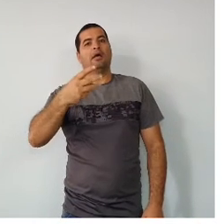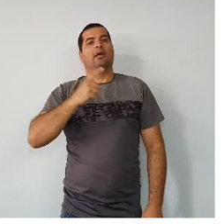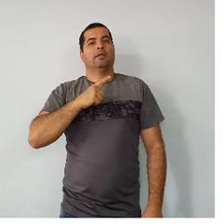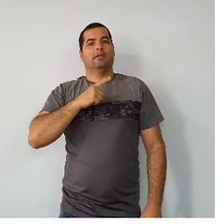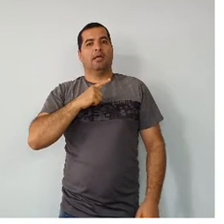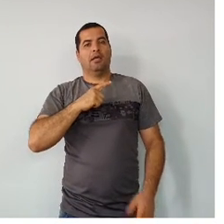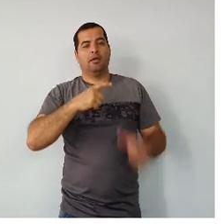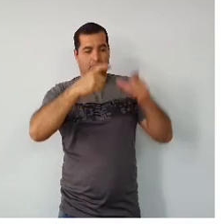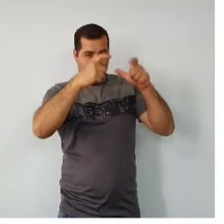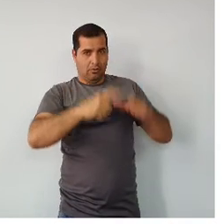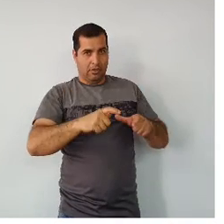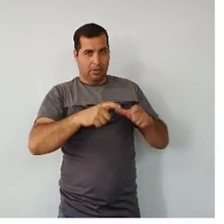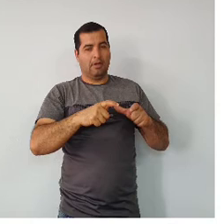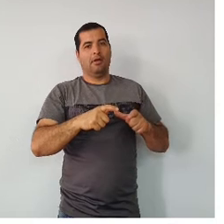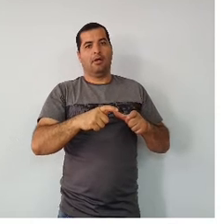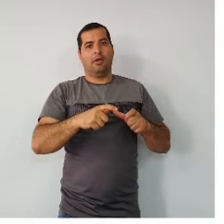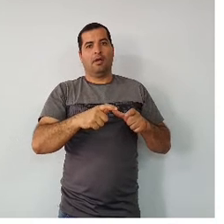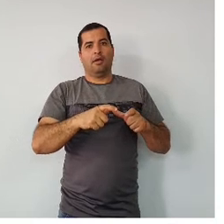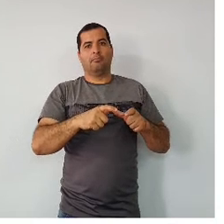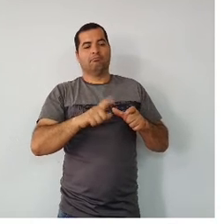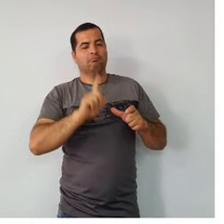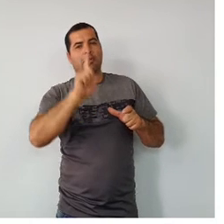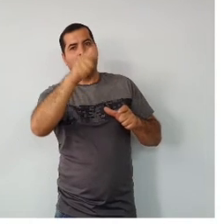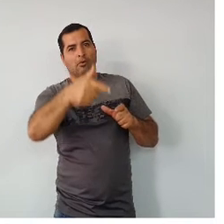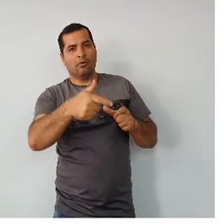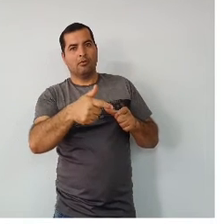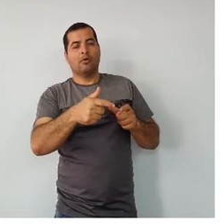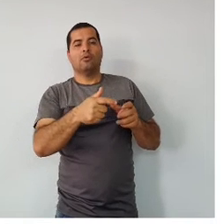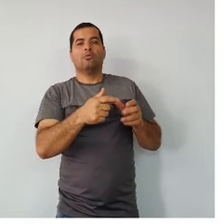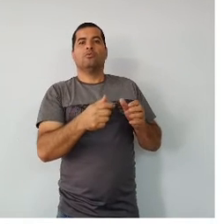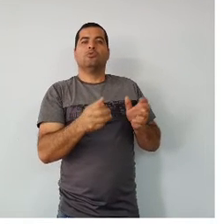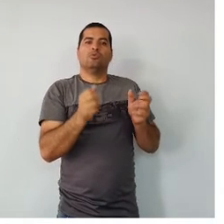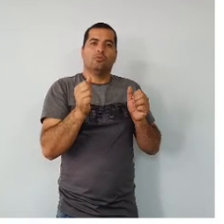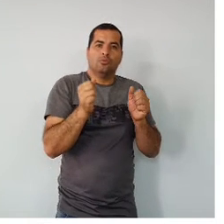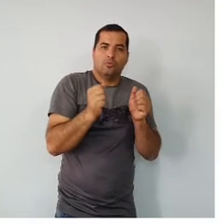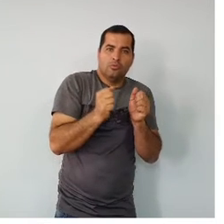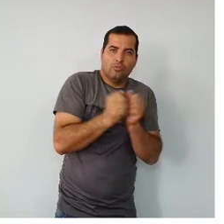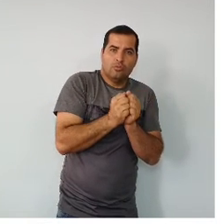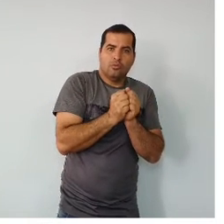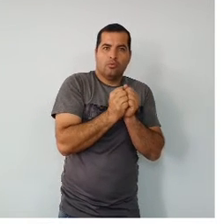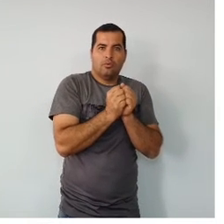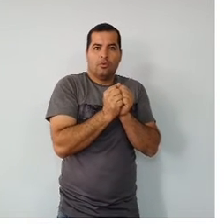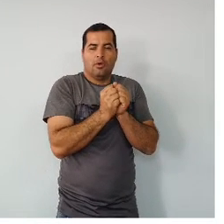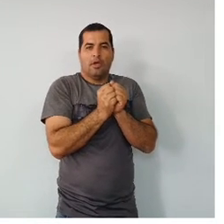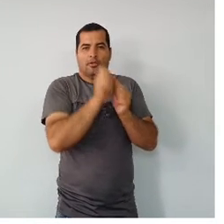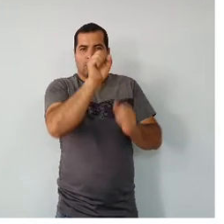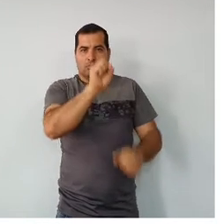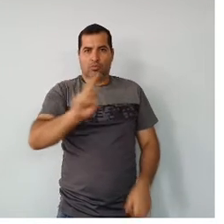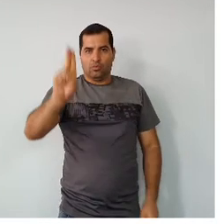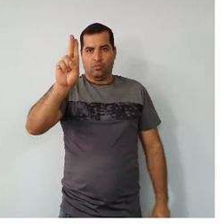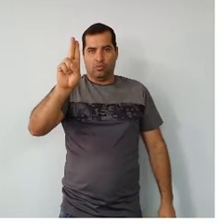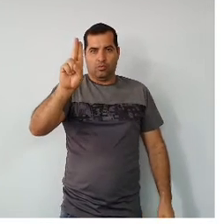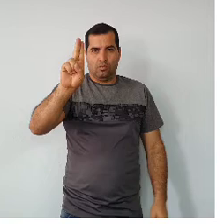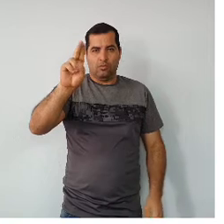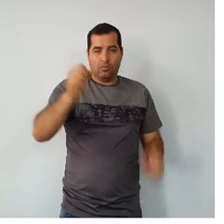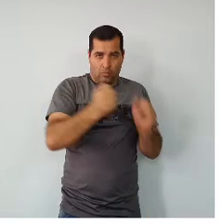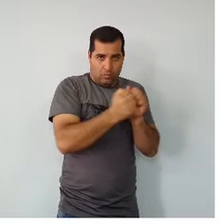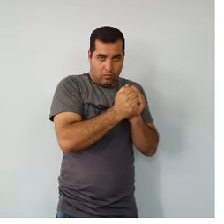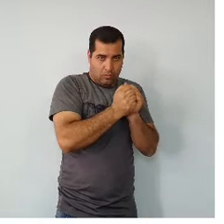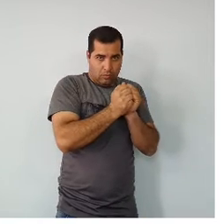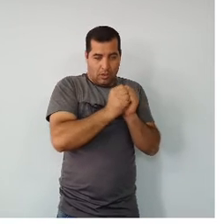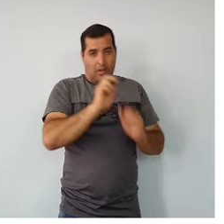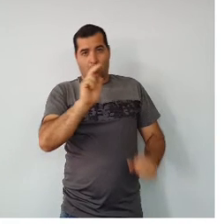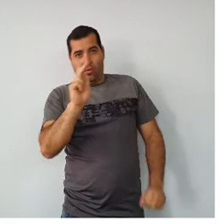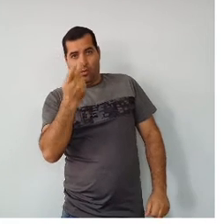1953, o vilarejo Jacuba é alçado ao distrito do município de Sumaré. O